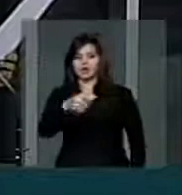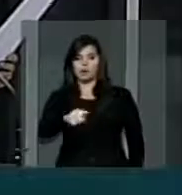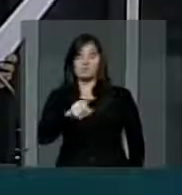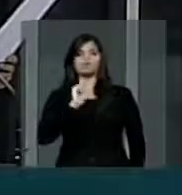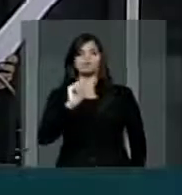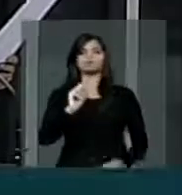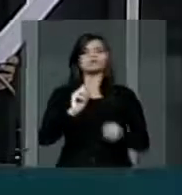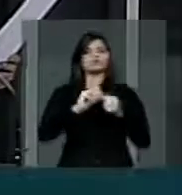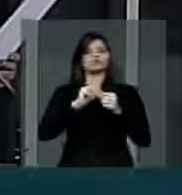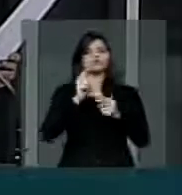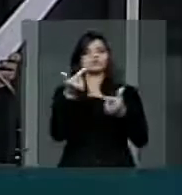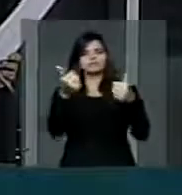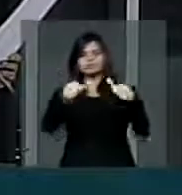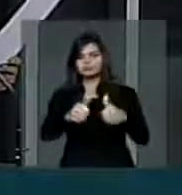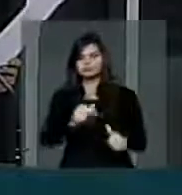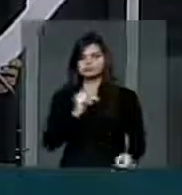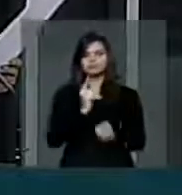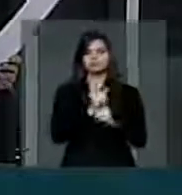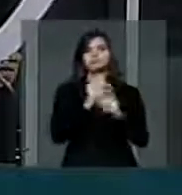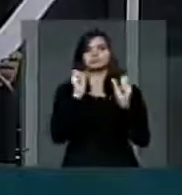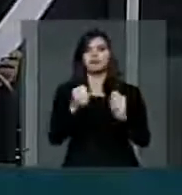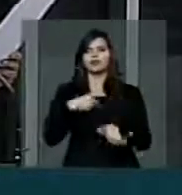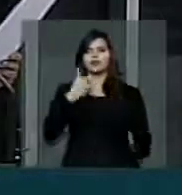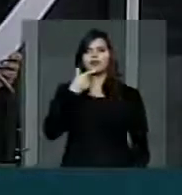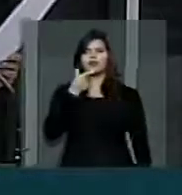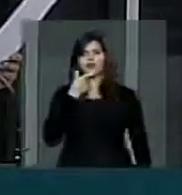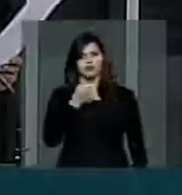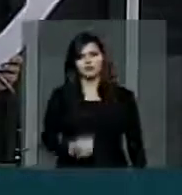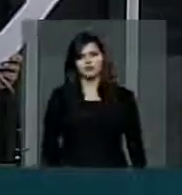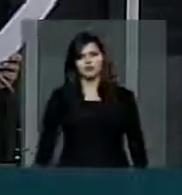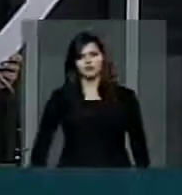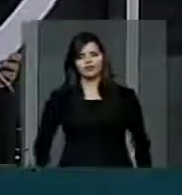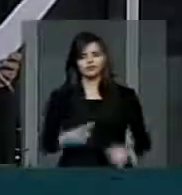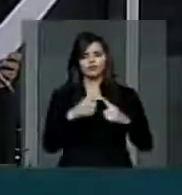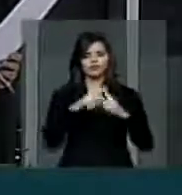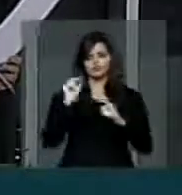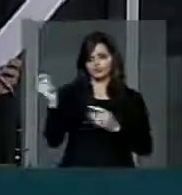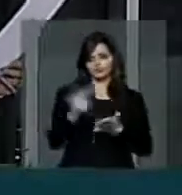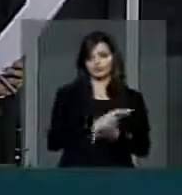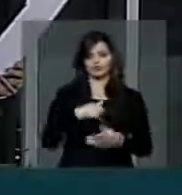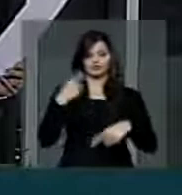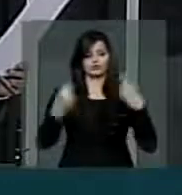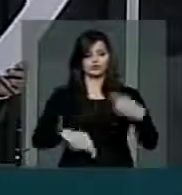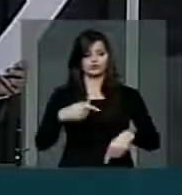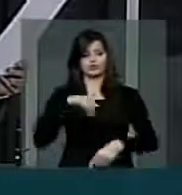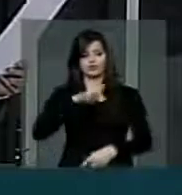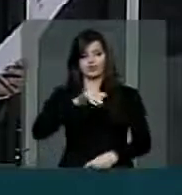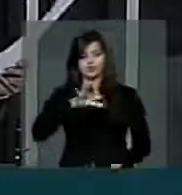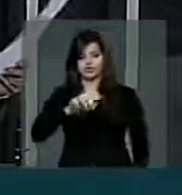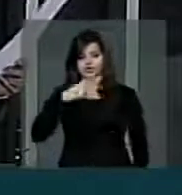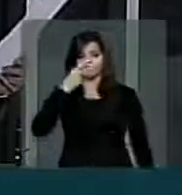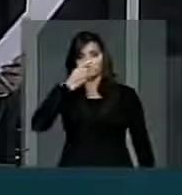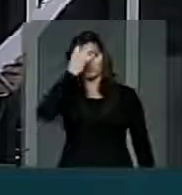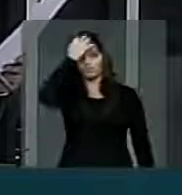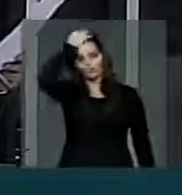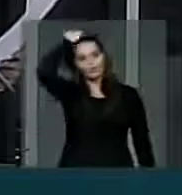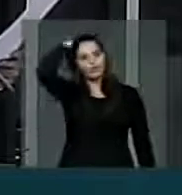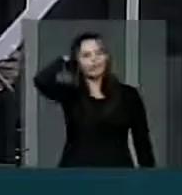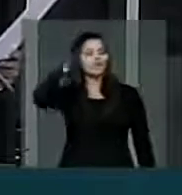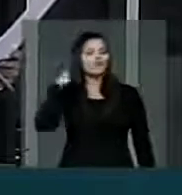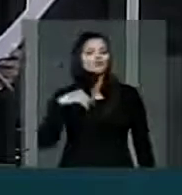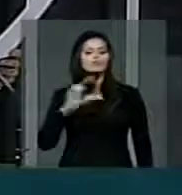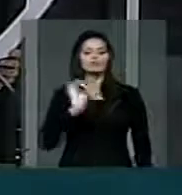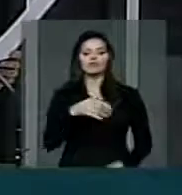um diagnóstico que bem poderia ser cômico não fosse trágico. O que está em questão, diz Marcelo Semer, não é apenas